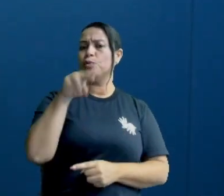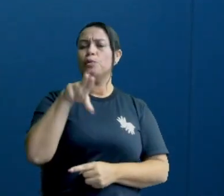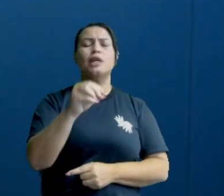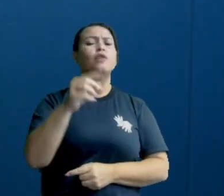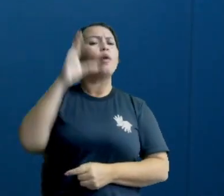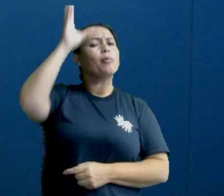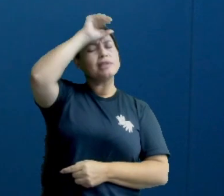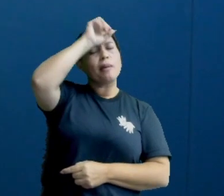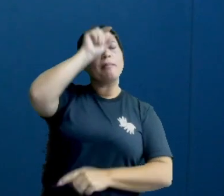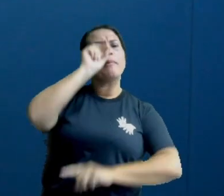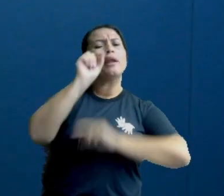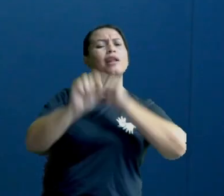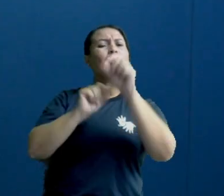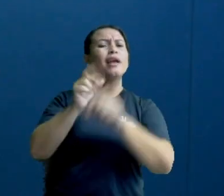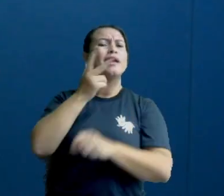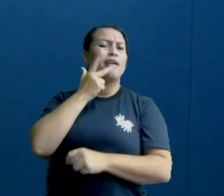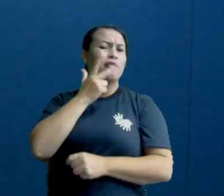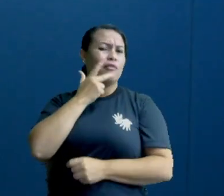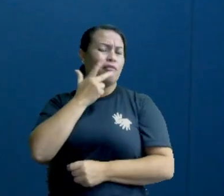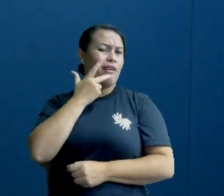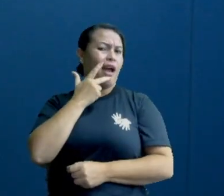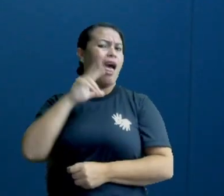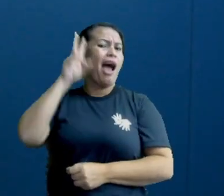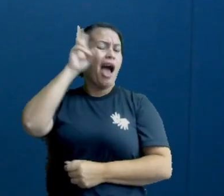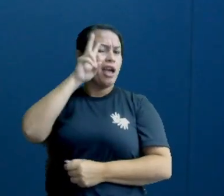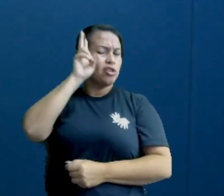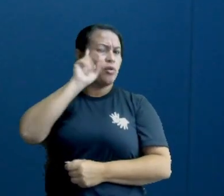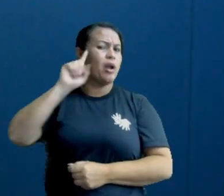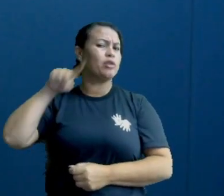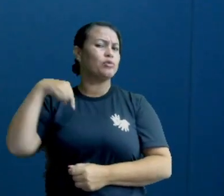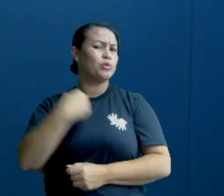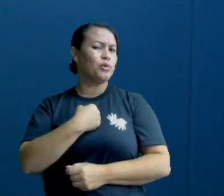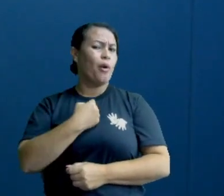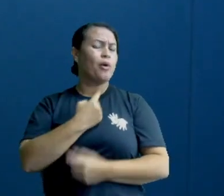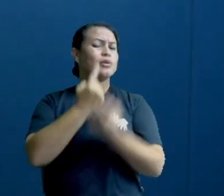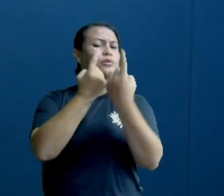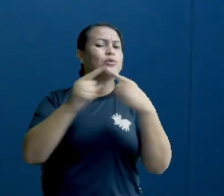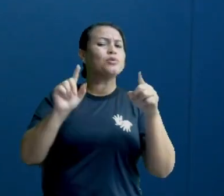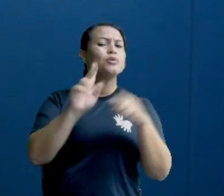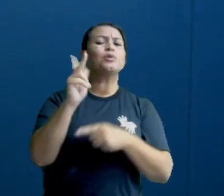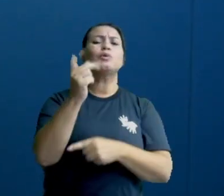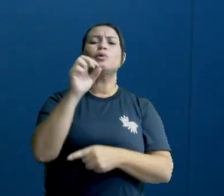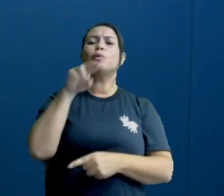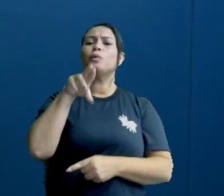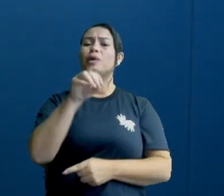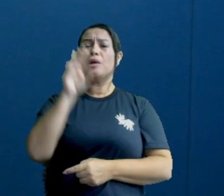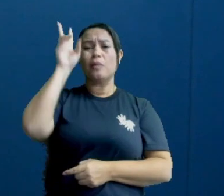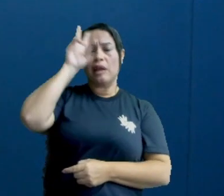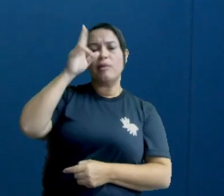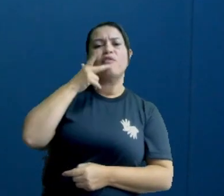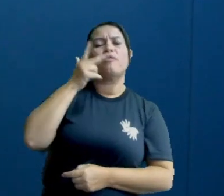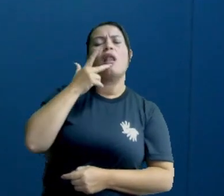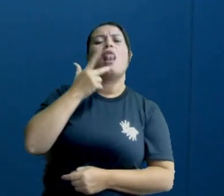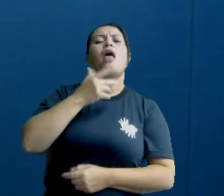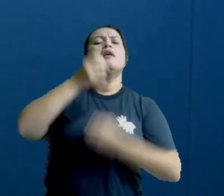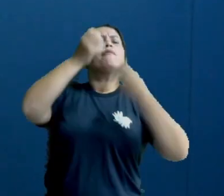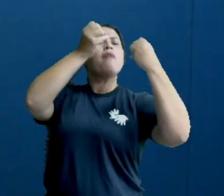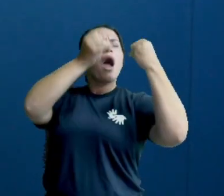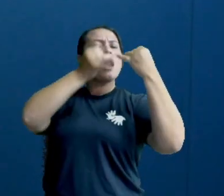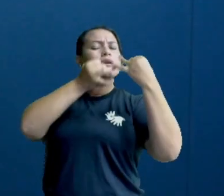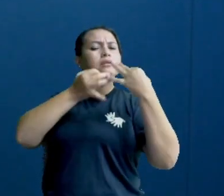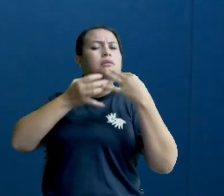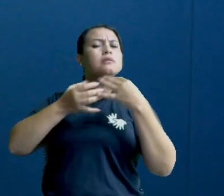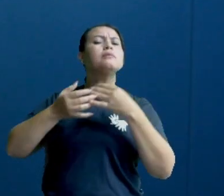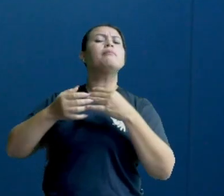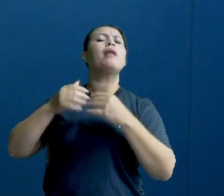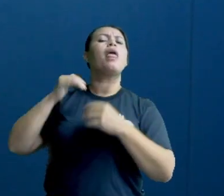pouco sobre o que fala a história do nosso hino. Lembra que eu falei que o hino vai contar um pouquinho a história da